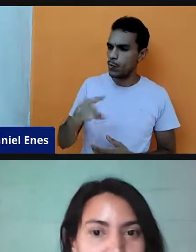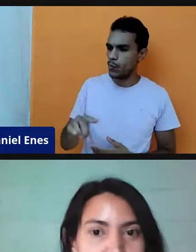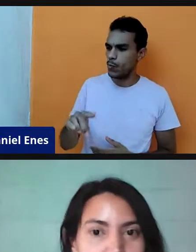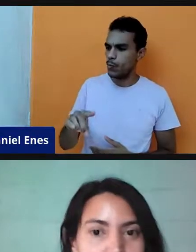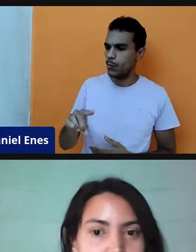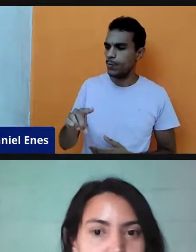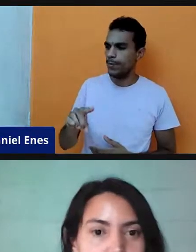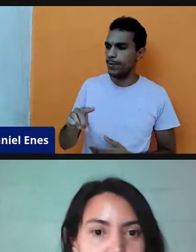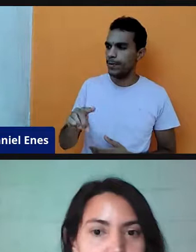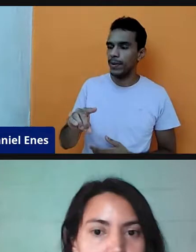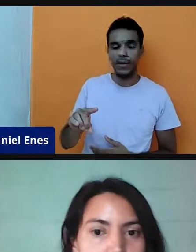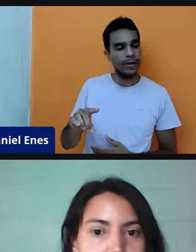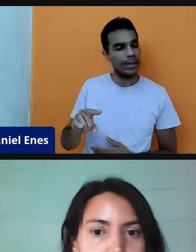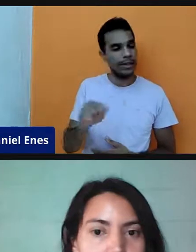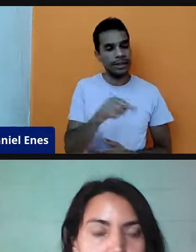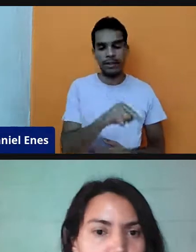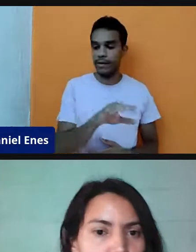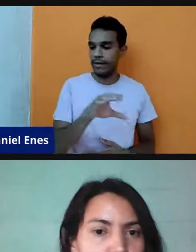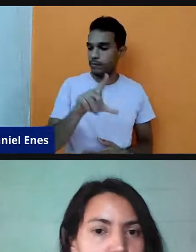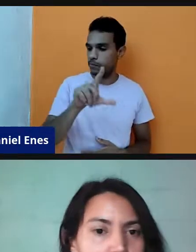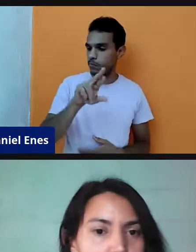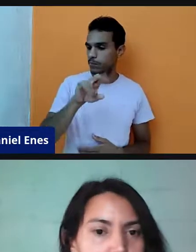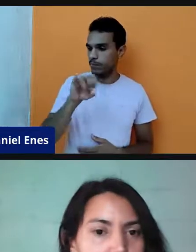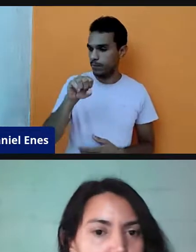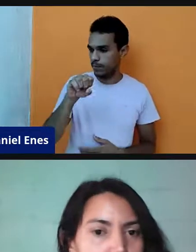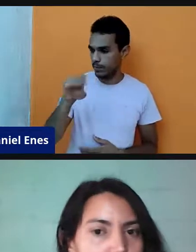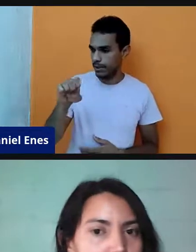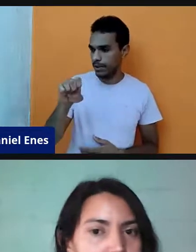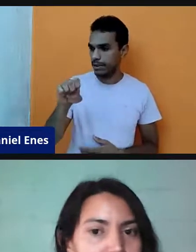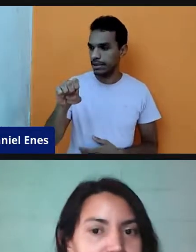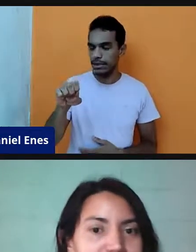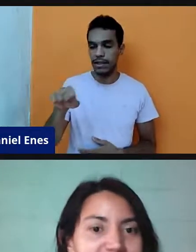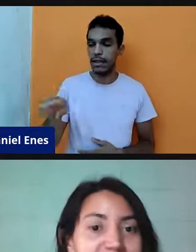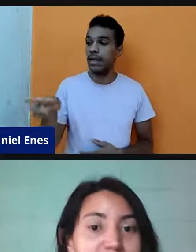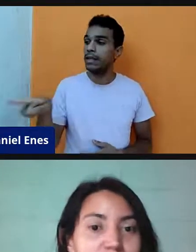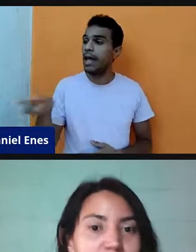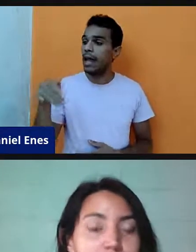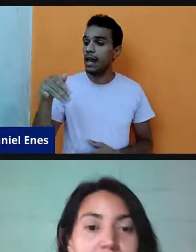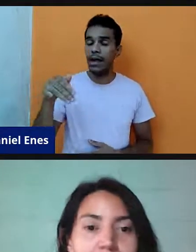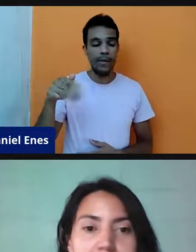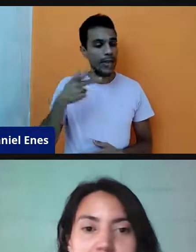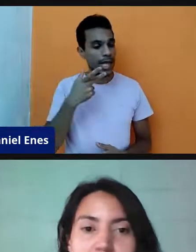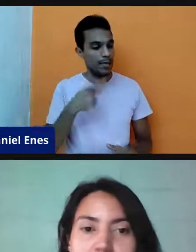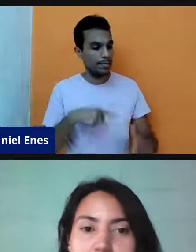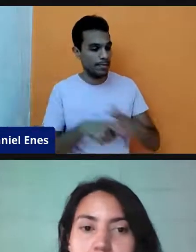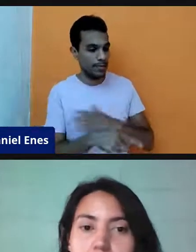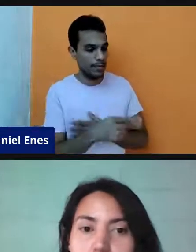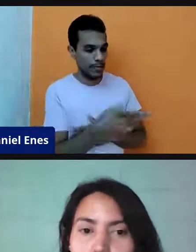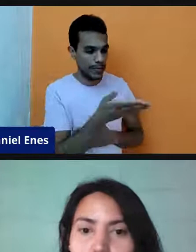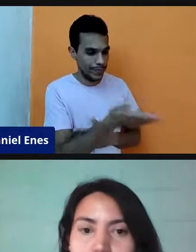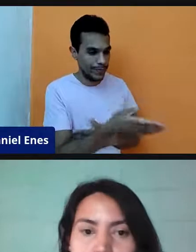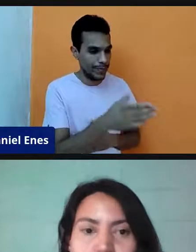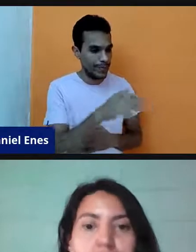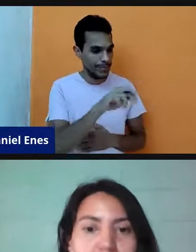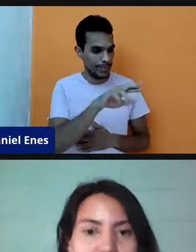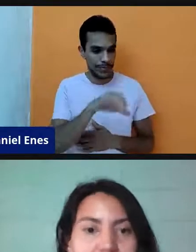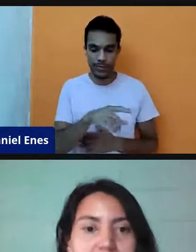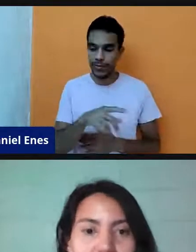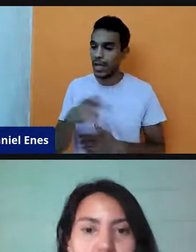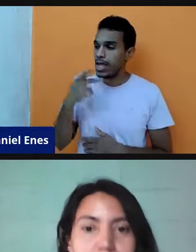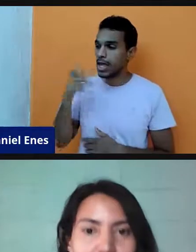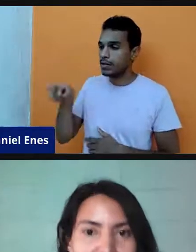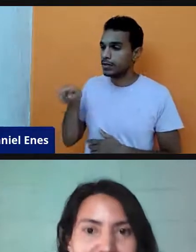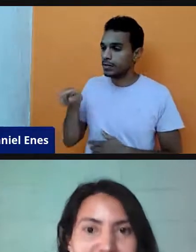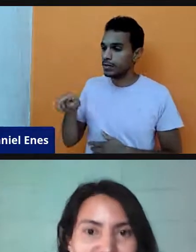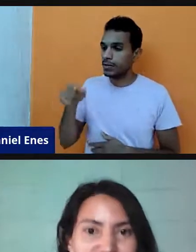Clarice. Vai lá. Foi durante a fala da Márcia. Isso, foi a crítica que o Antônio Cândido fez em